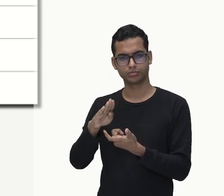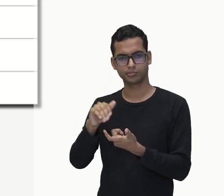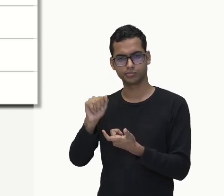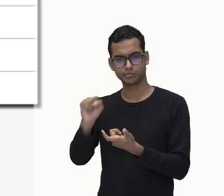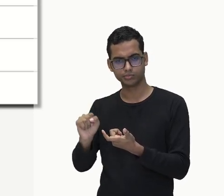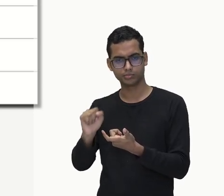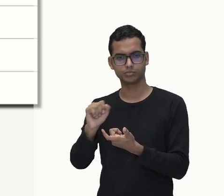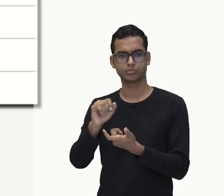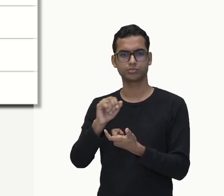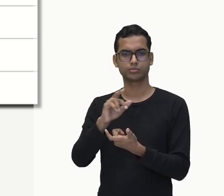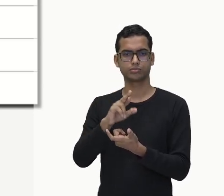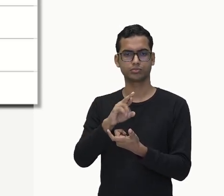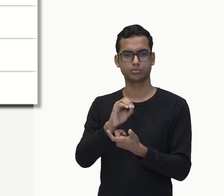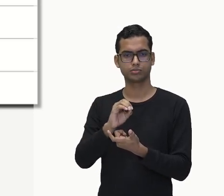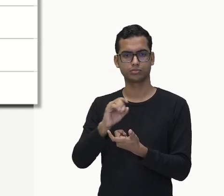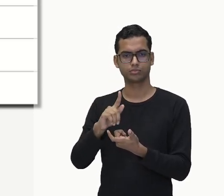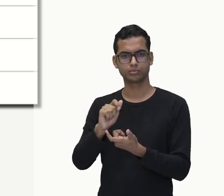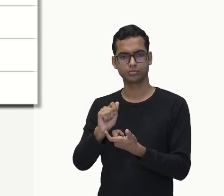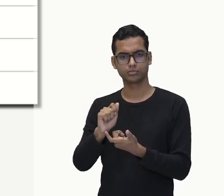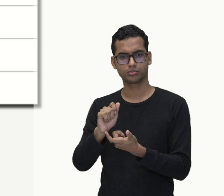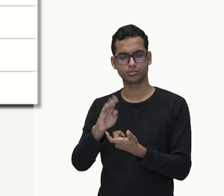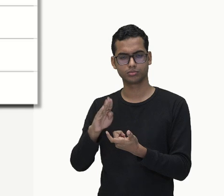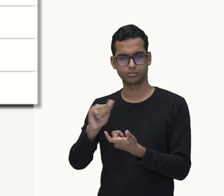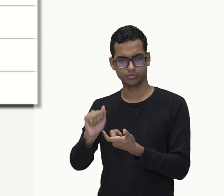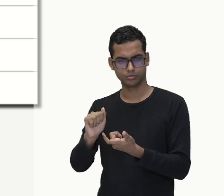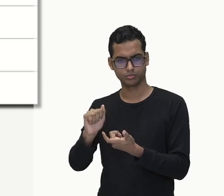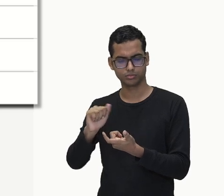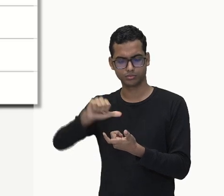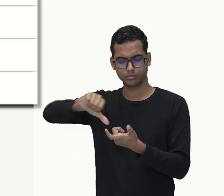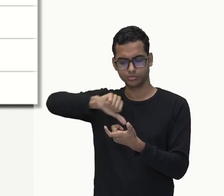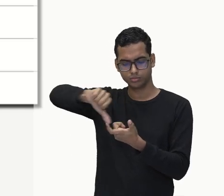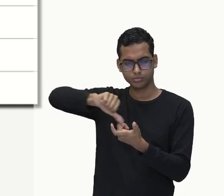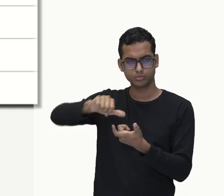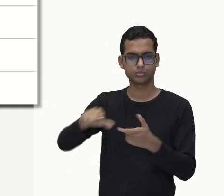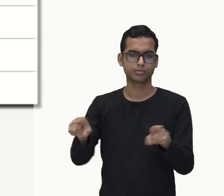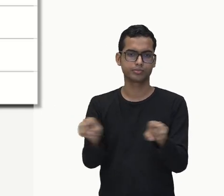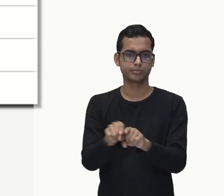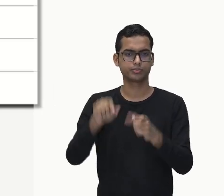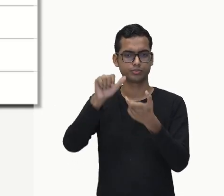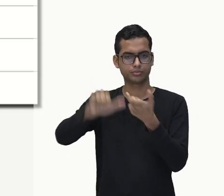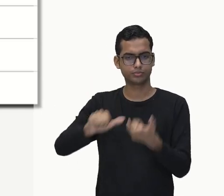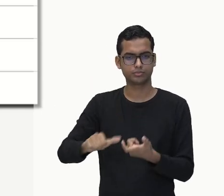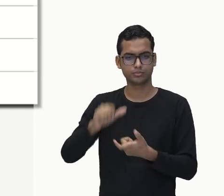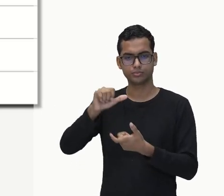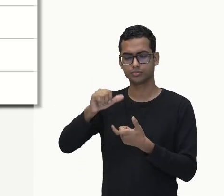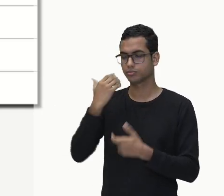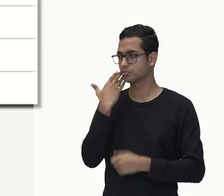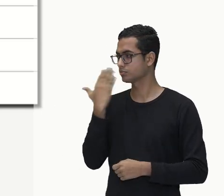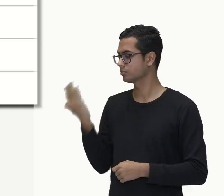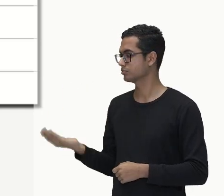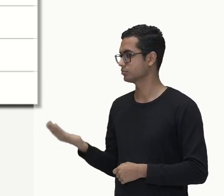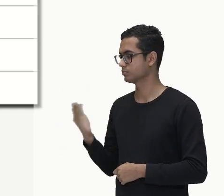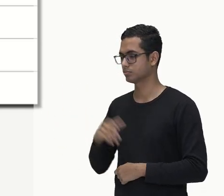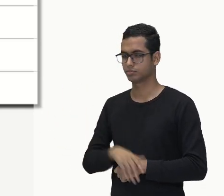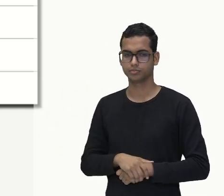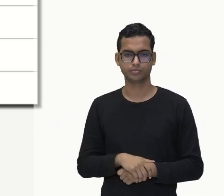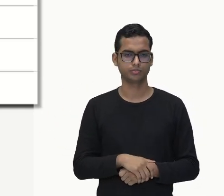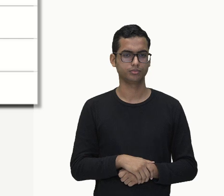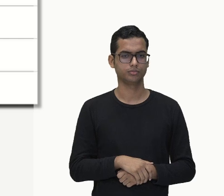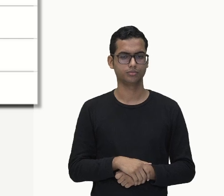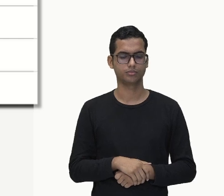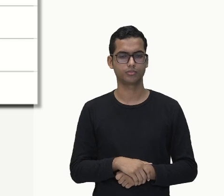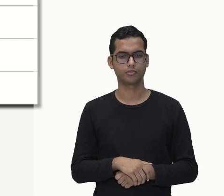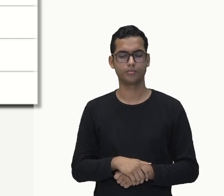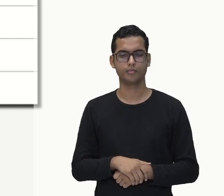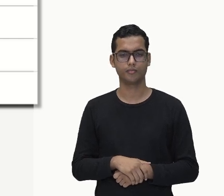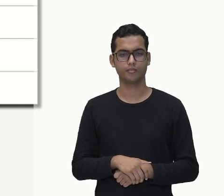rogabas, él rogaba, nosotros rogábamos, vosotros rogabais e ellos